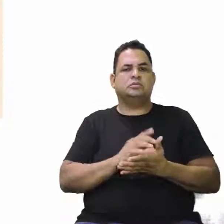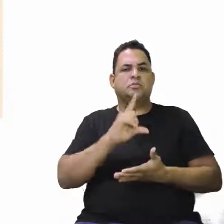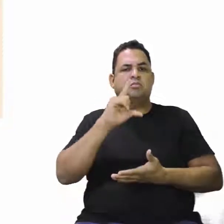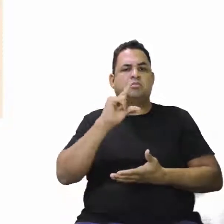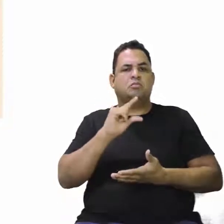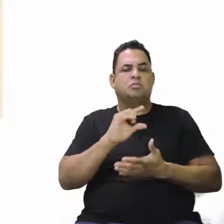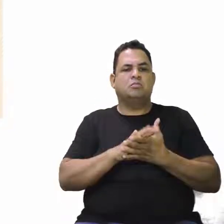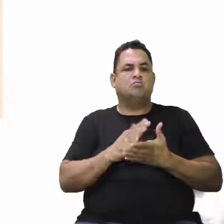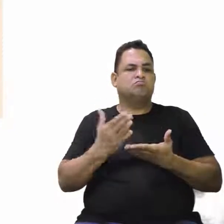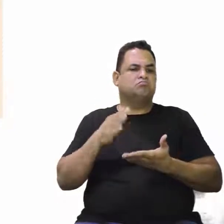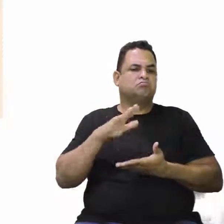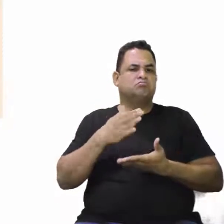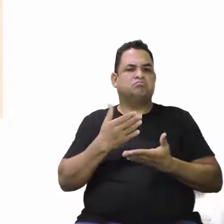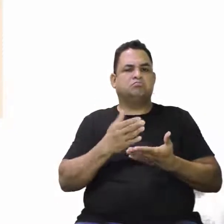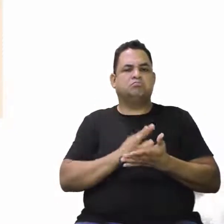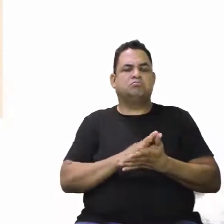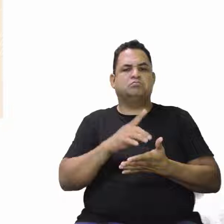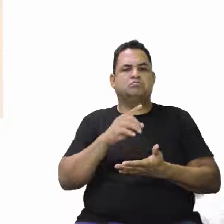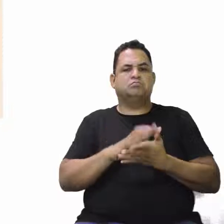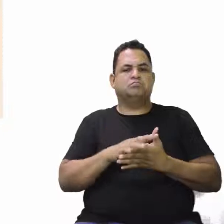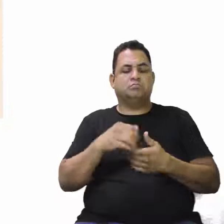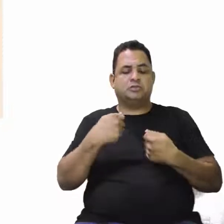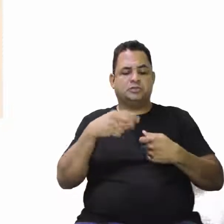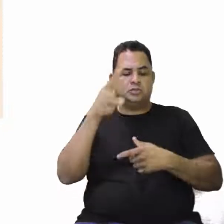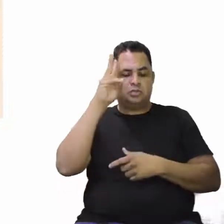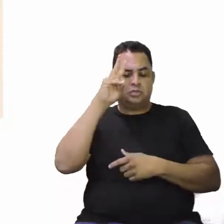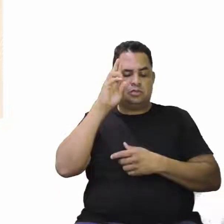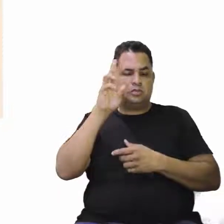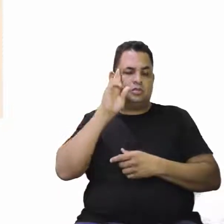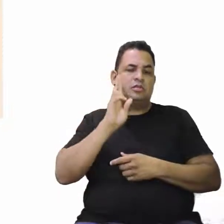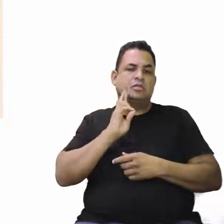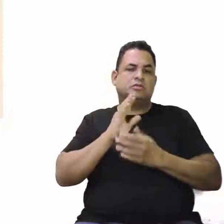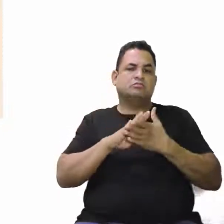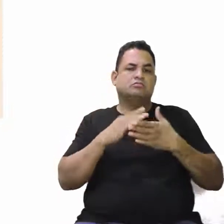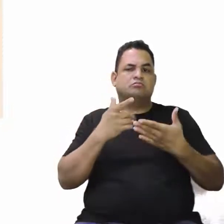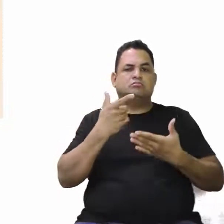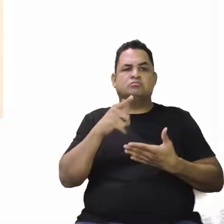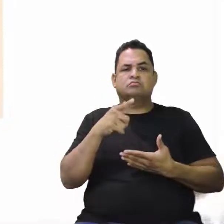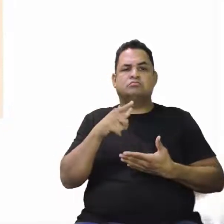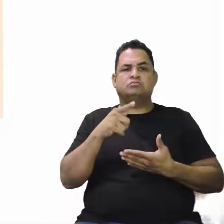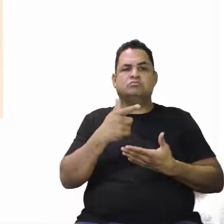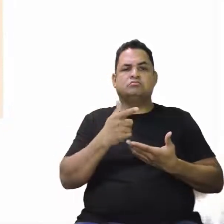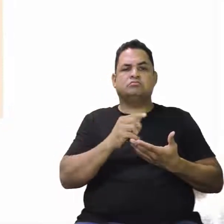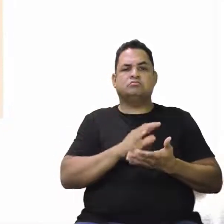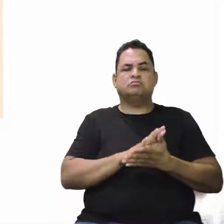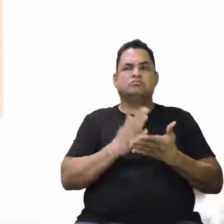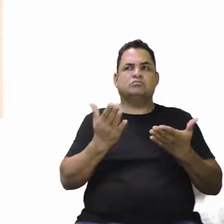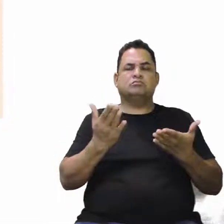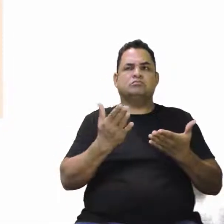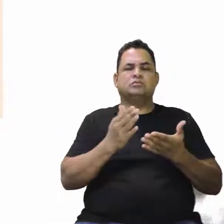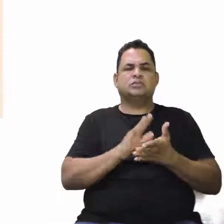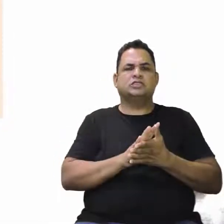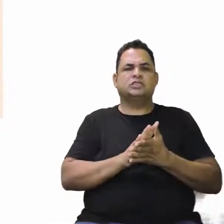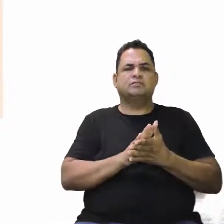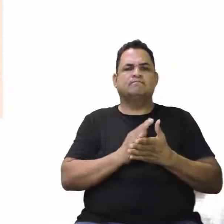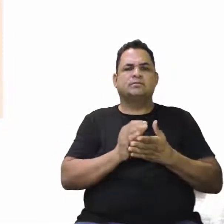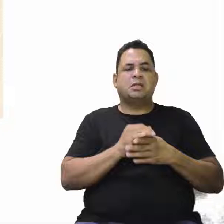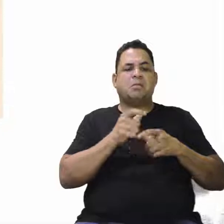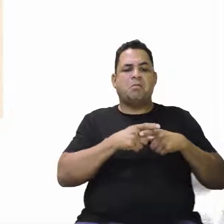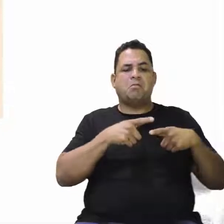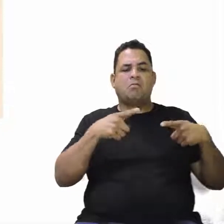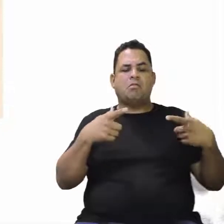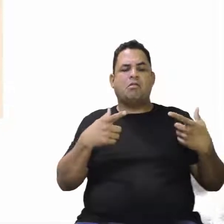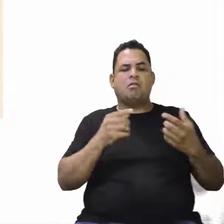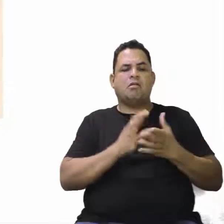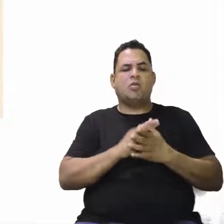pequena. Por que relativamente pequena? Eu tenho que lembrar que a Rondônia, ela não tem aí um campo bem amplo